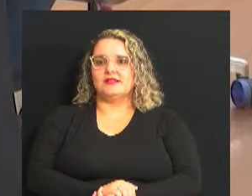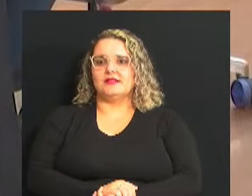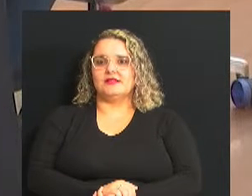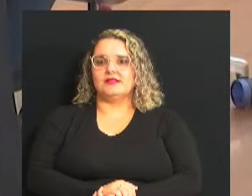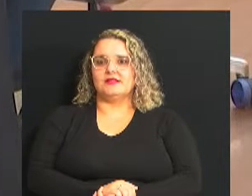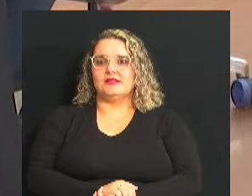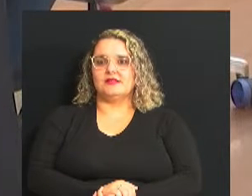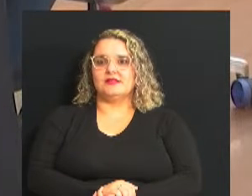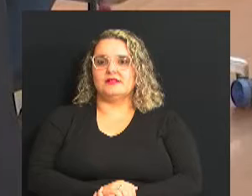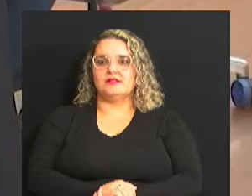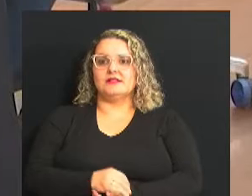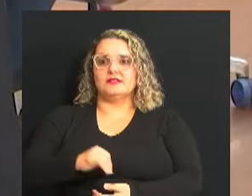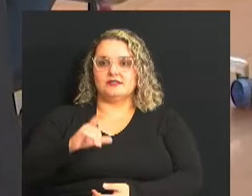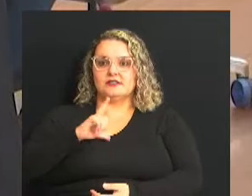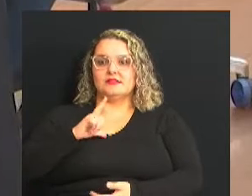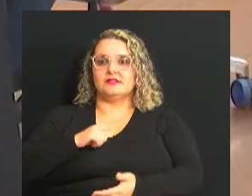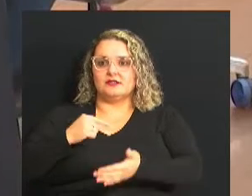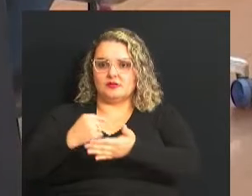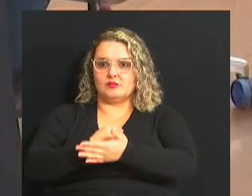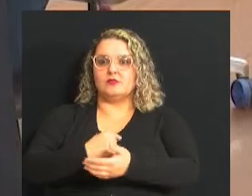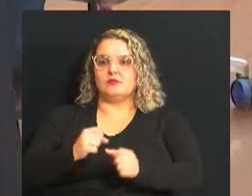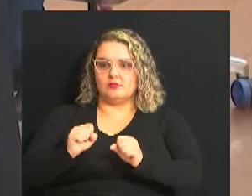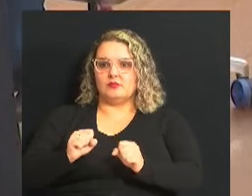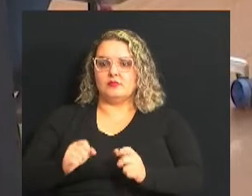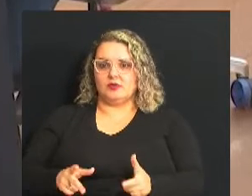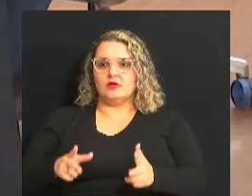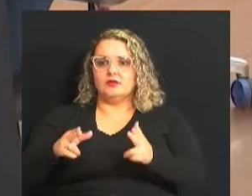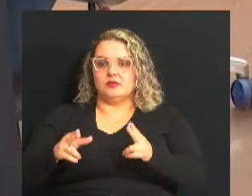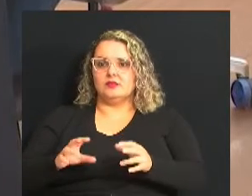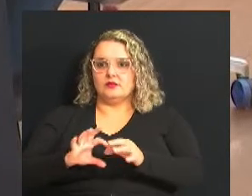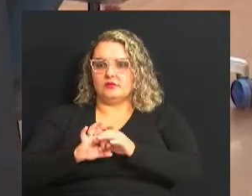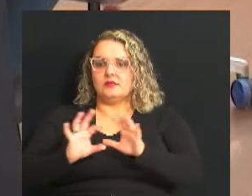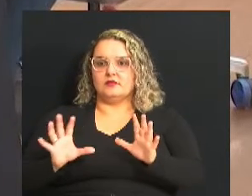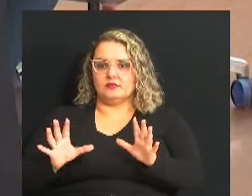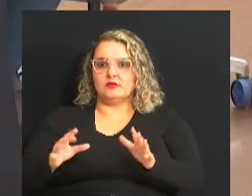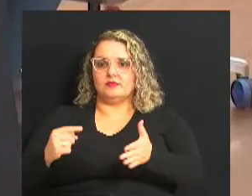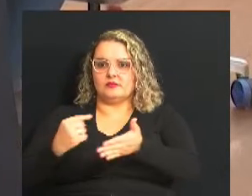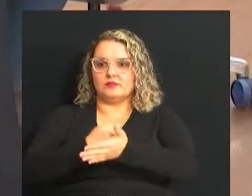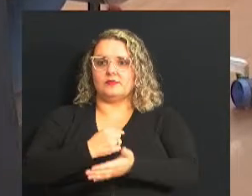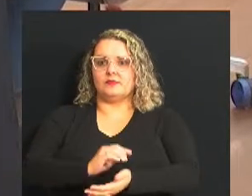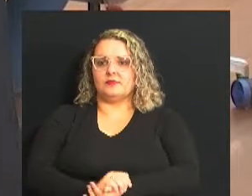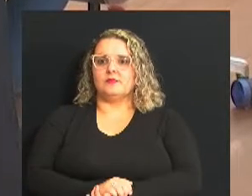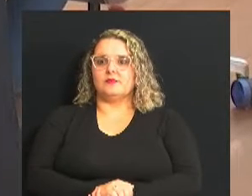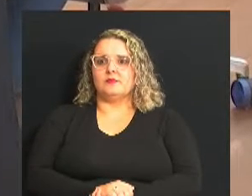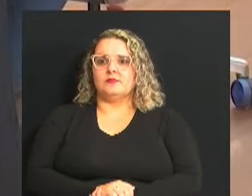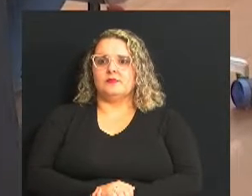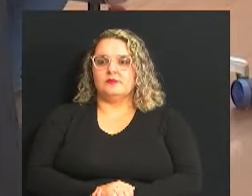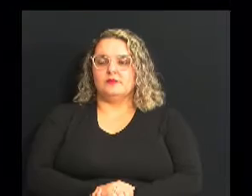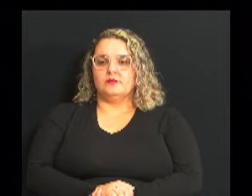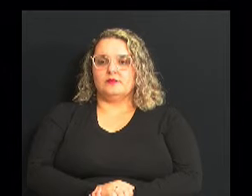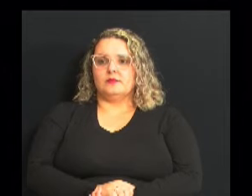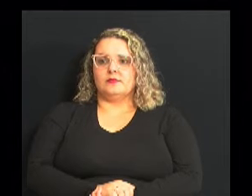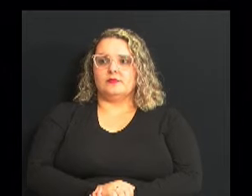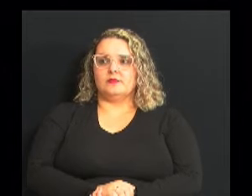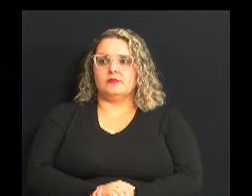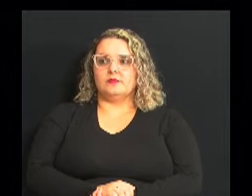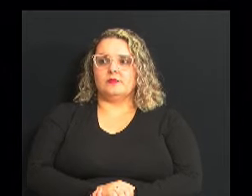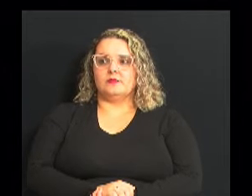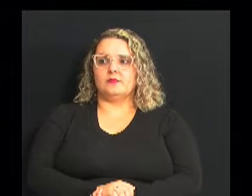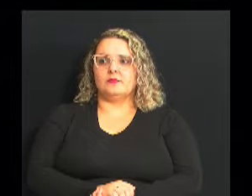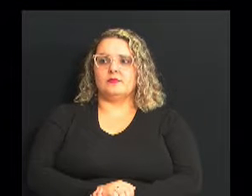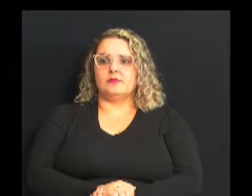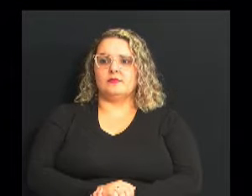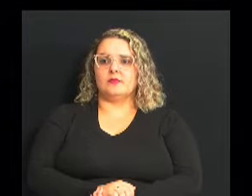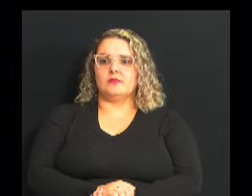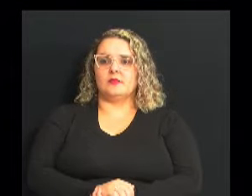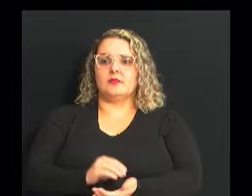Caso tenha alguma pergunta a qualquer momento, né, podem também interromper e ficar à vontade para perguntar, pessoal. E indo para a nossa última perspectiva